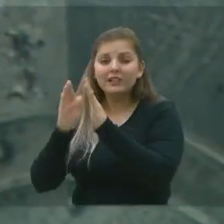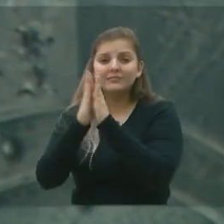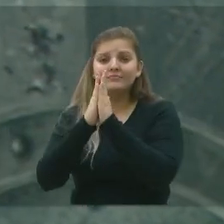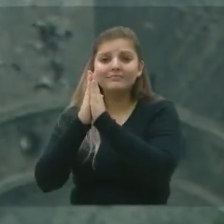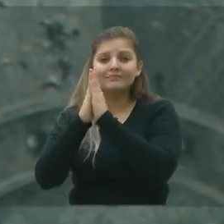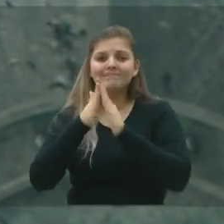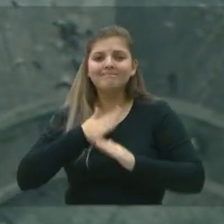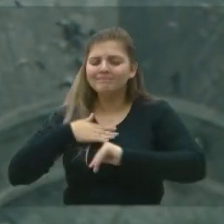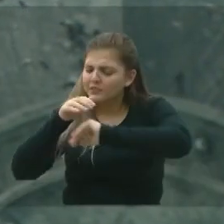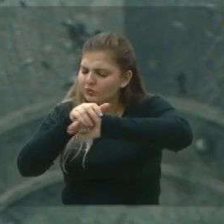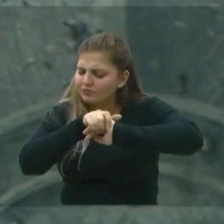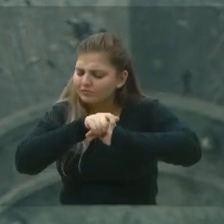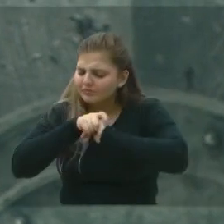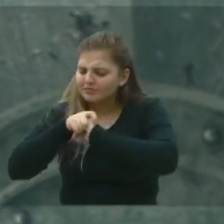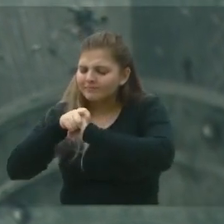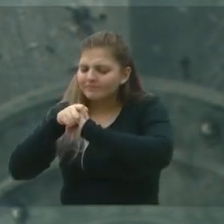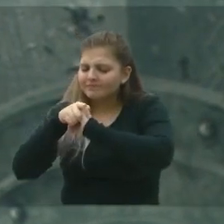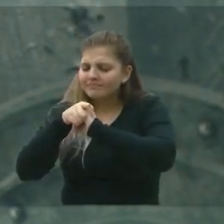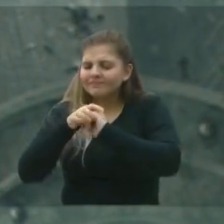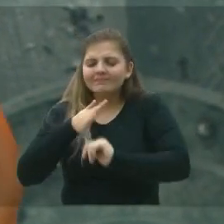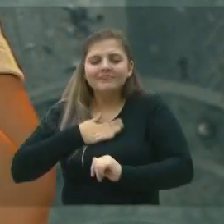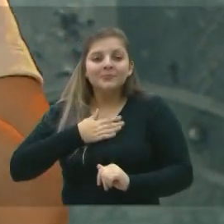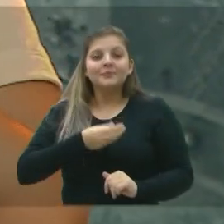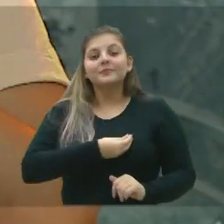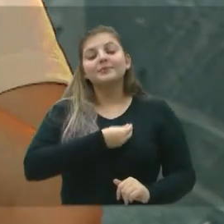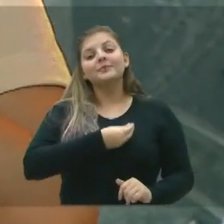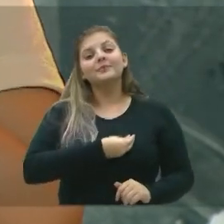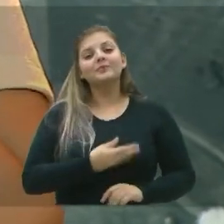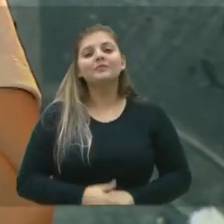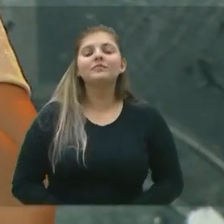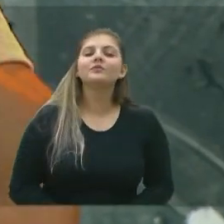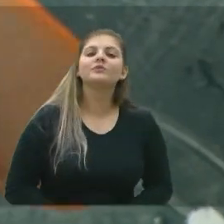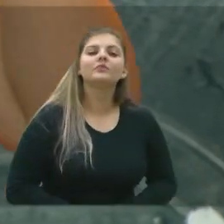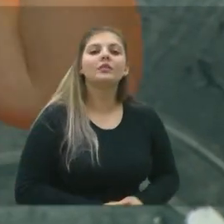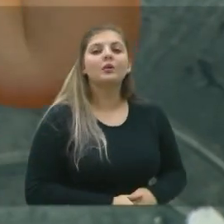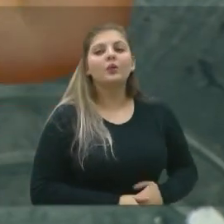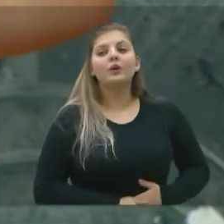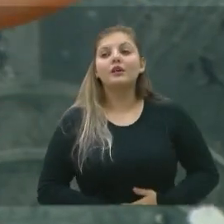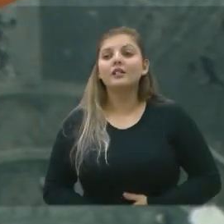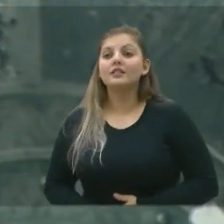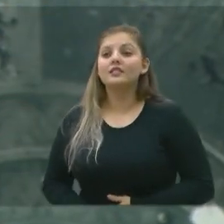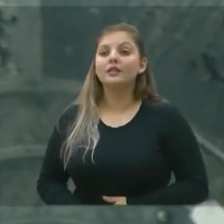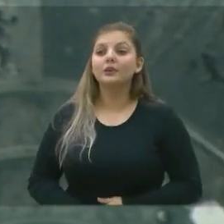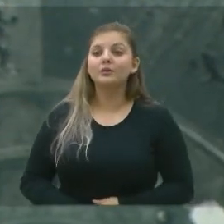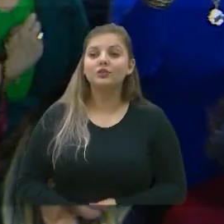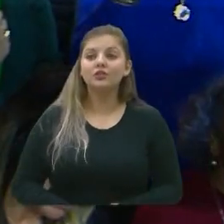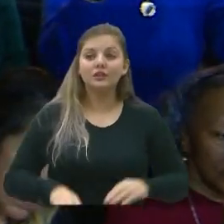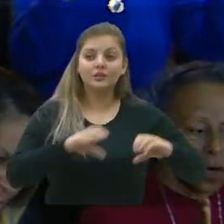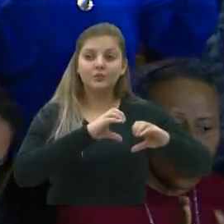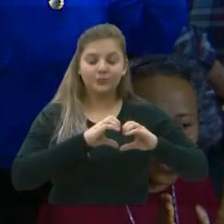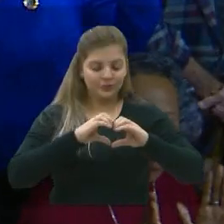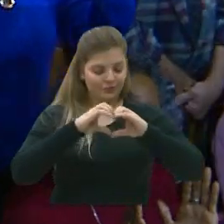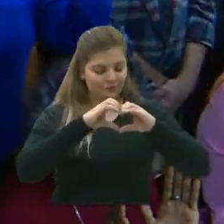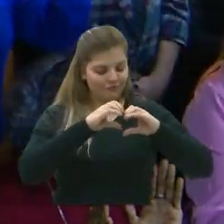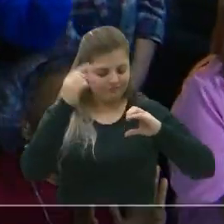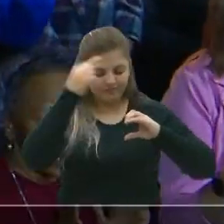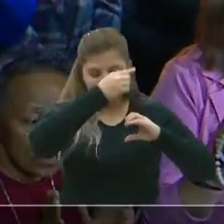o meu consolo, é a minha coração vida. Coração sagrado, meu coração te